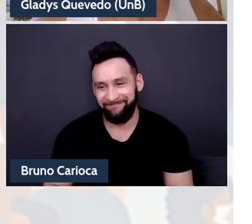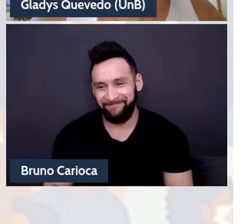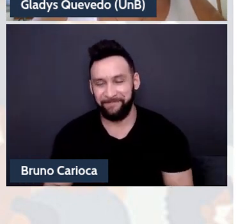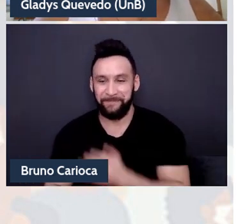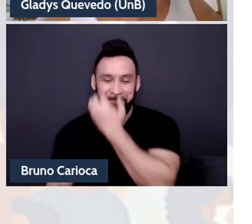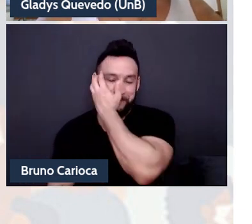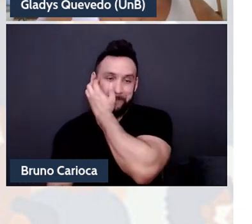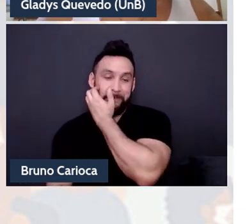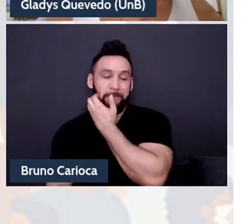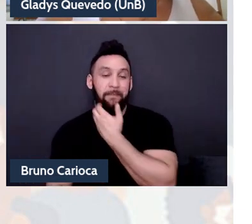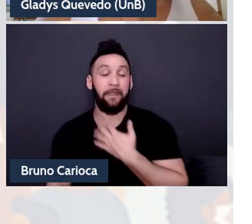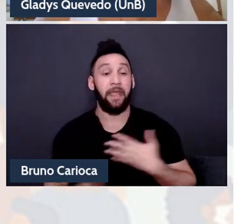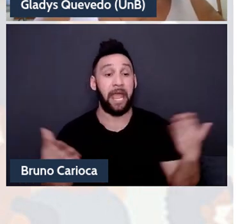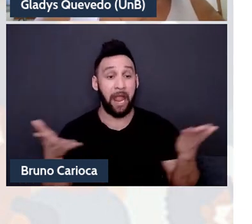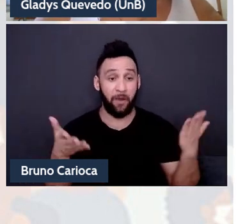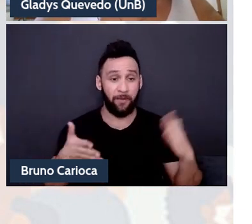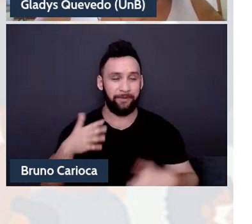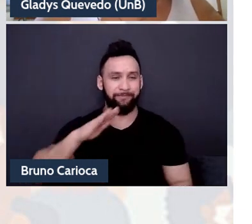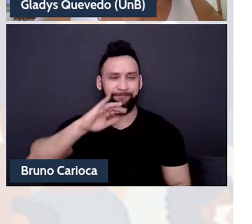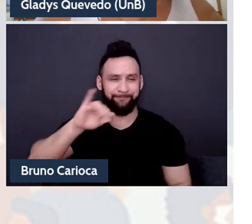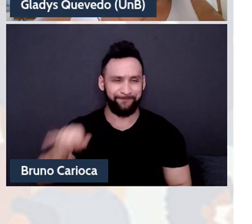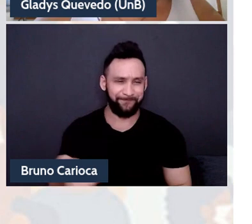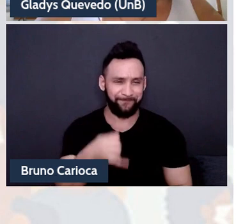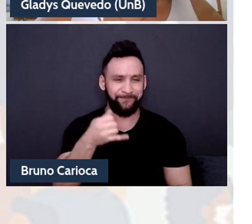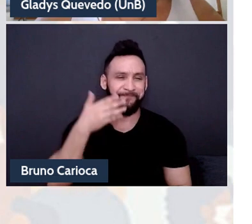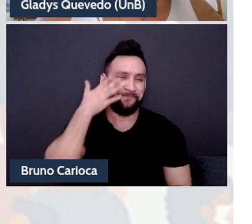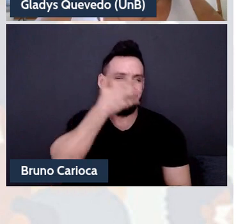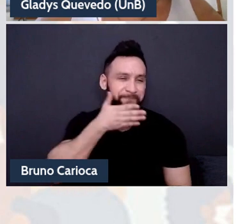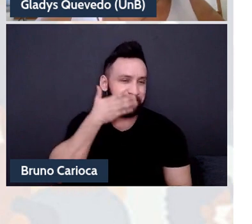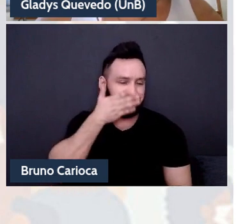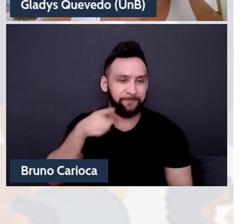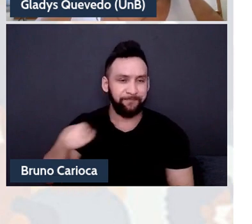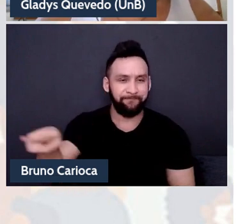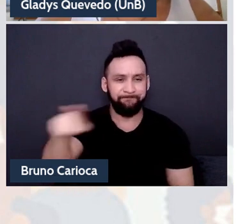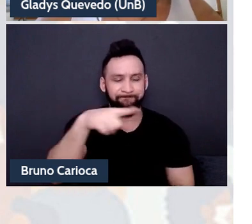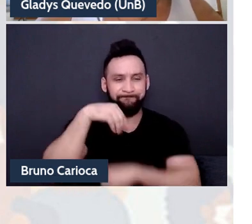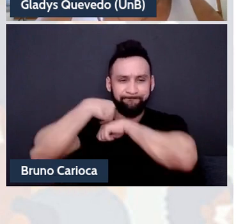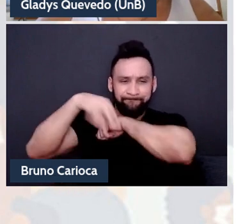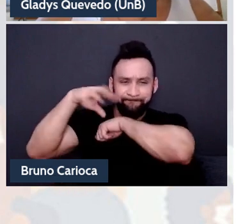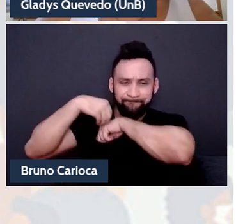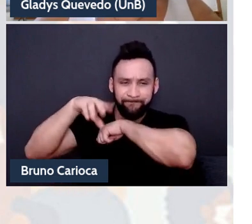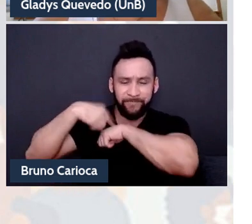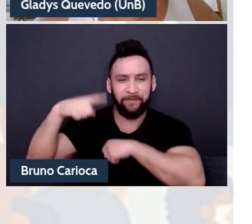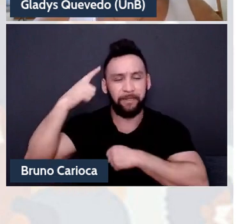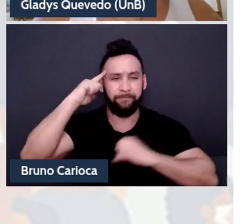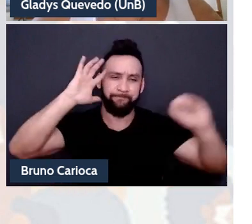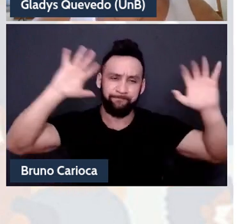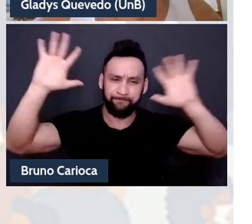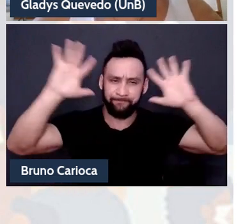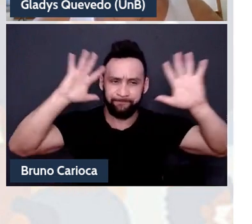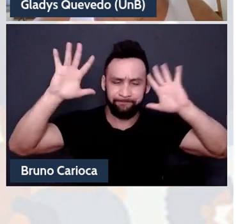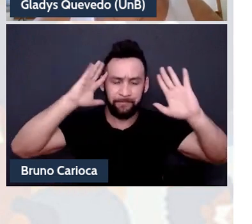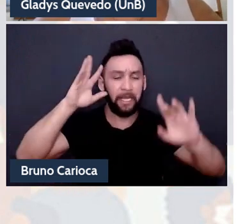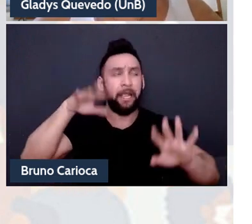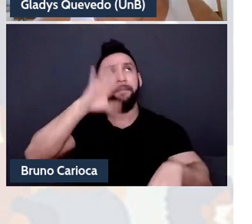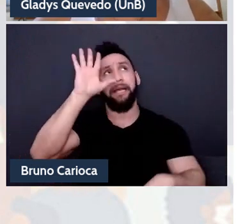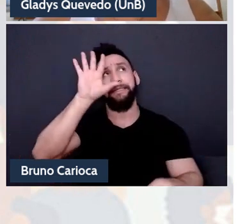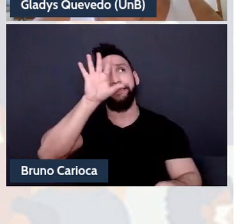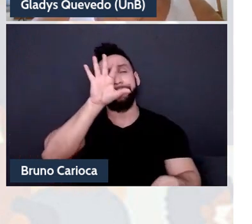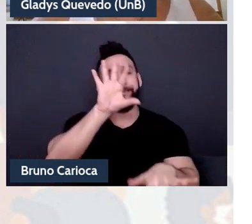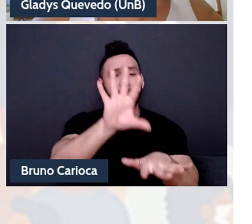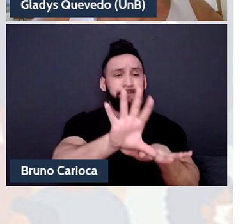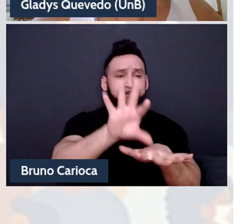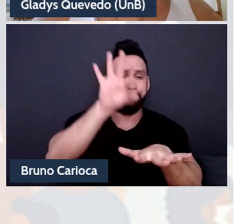trazer algumas reflexões aqui que são mais do ponto de vista da avaliação, né? São mais do ponto de